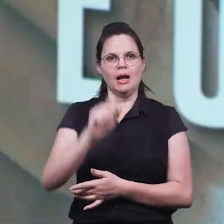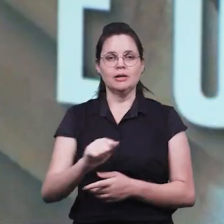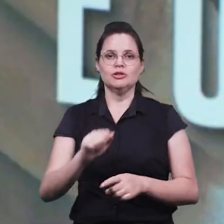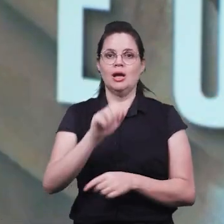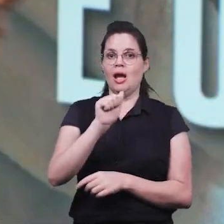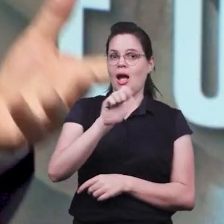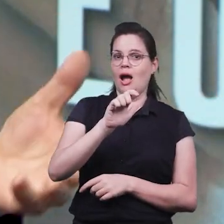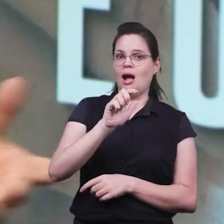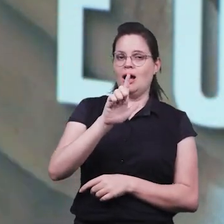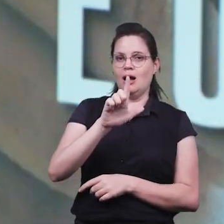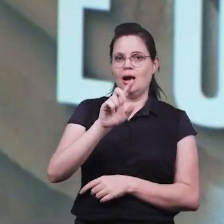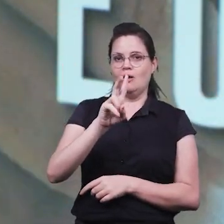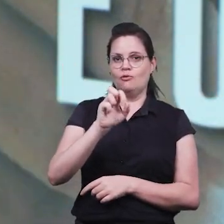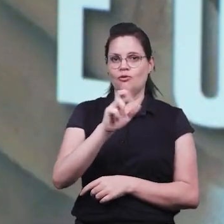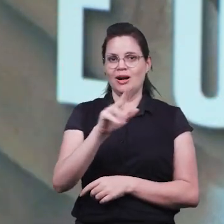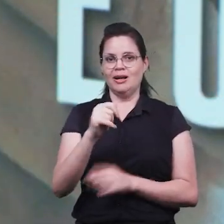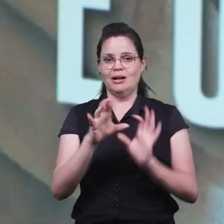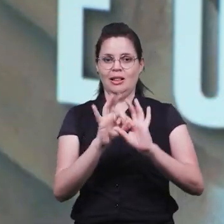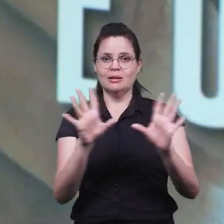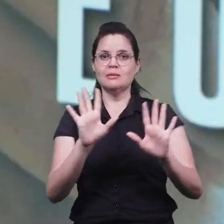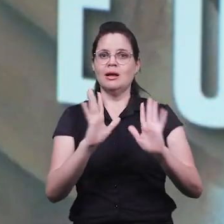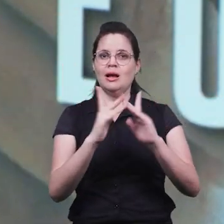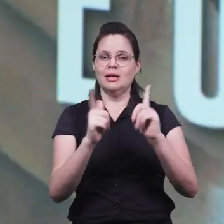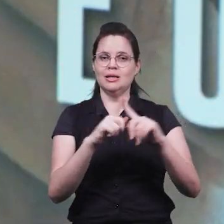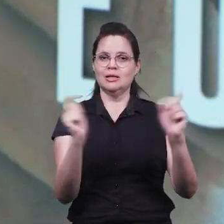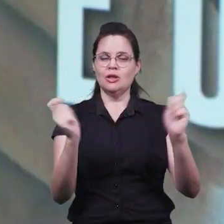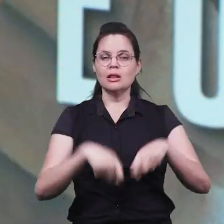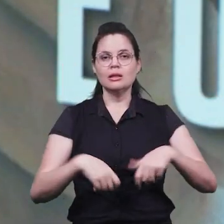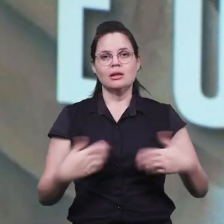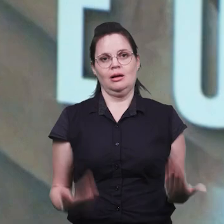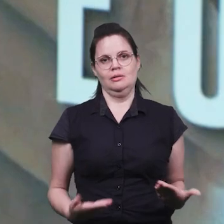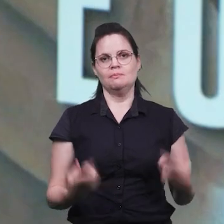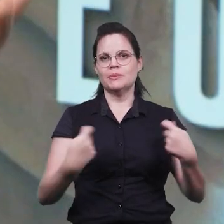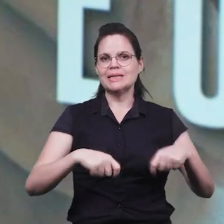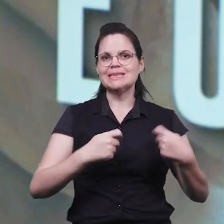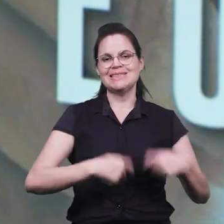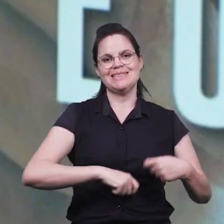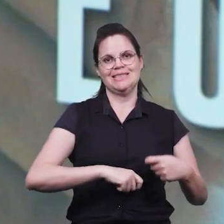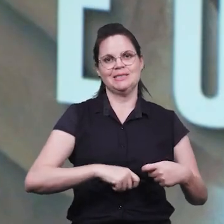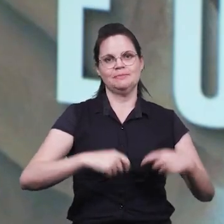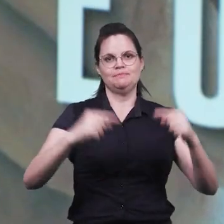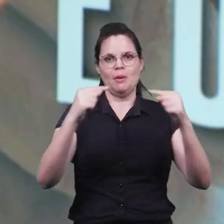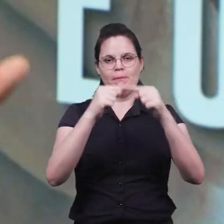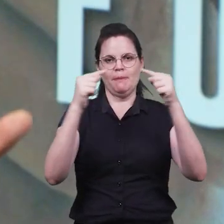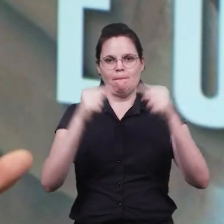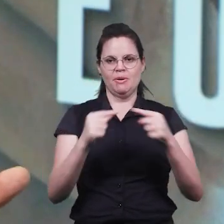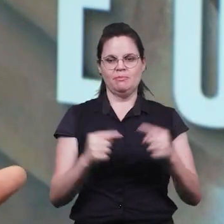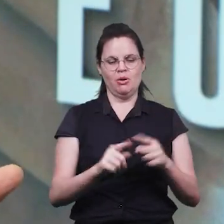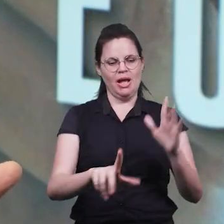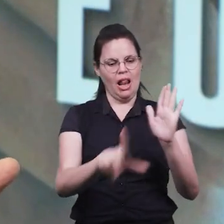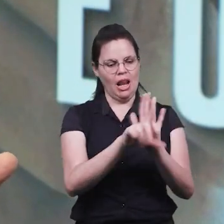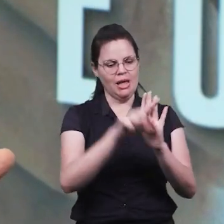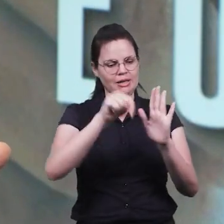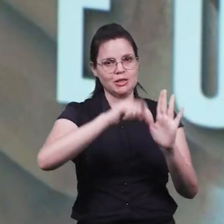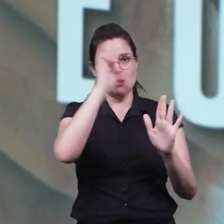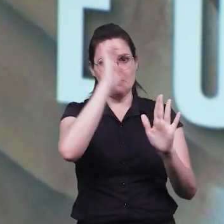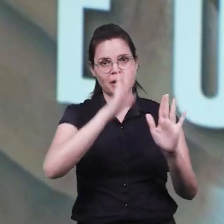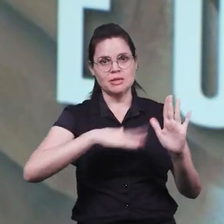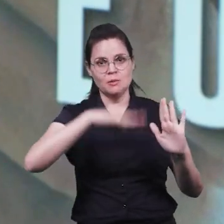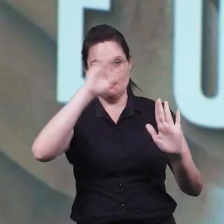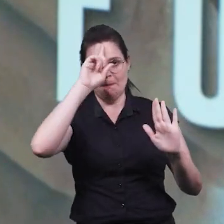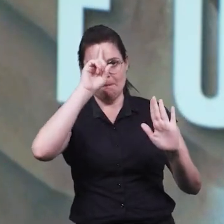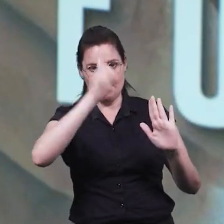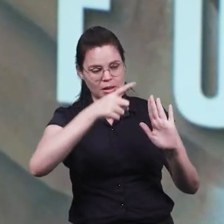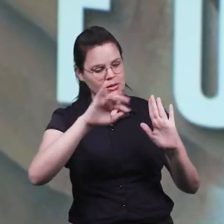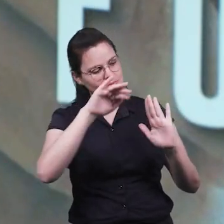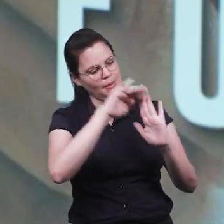alvarás de funcionamento das igrejas. Então nós temos que nos adequar à lei do país.